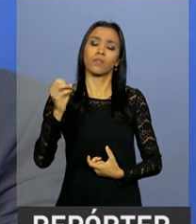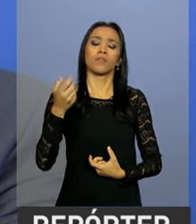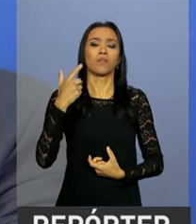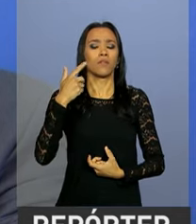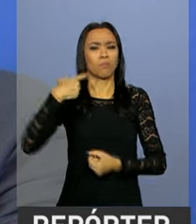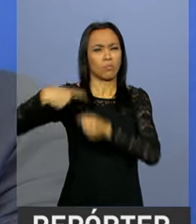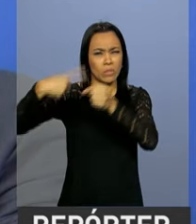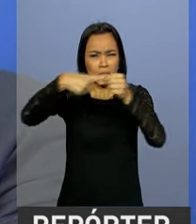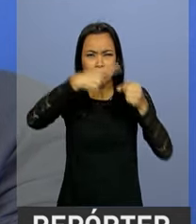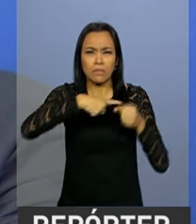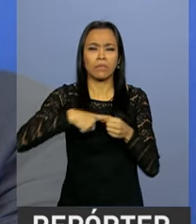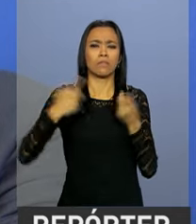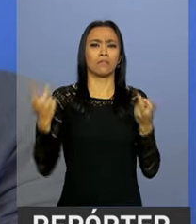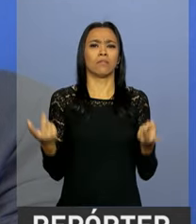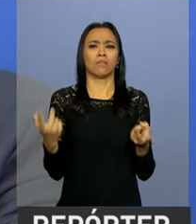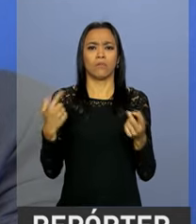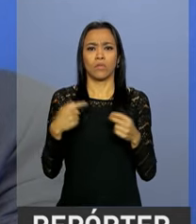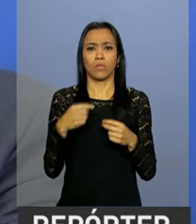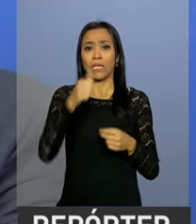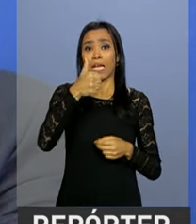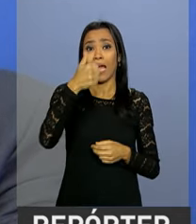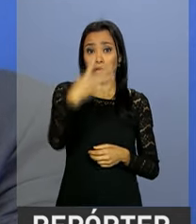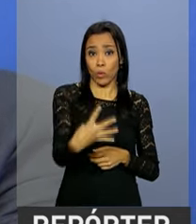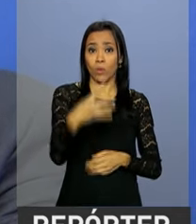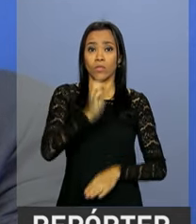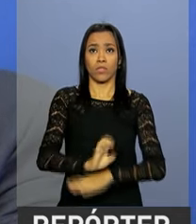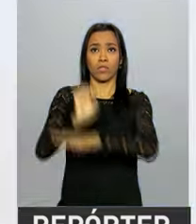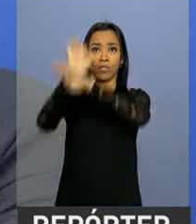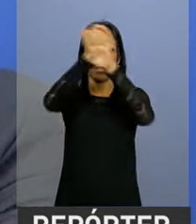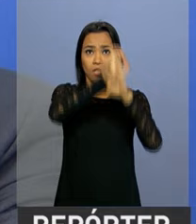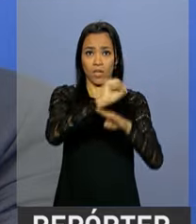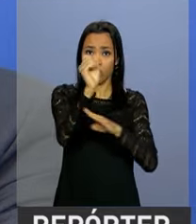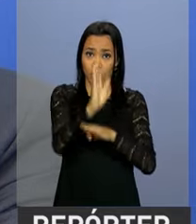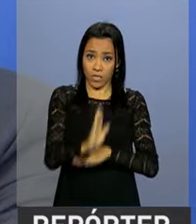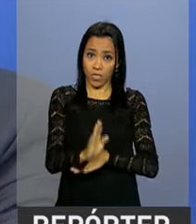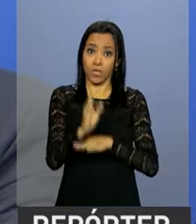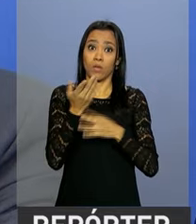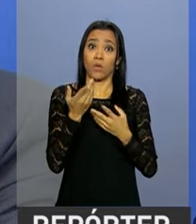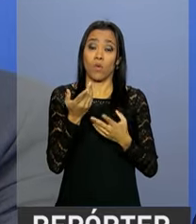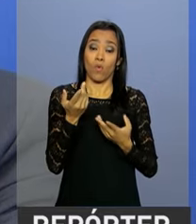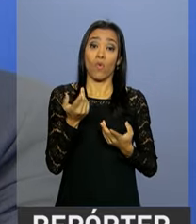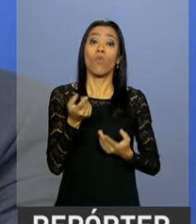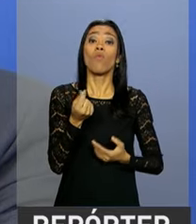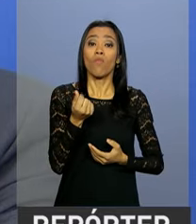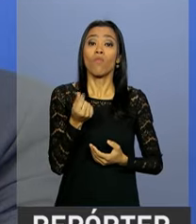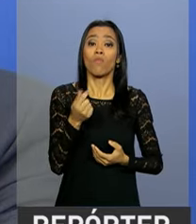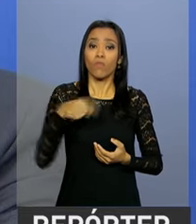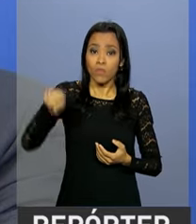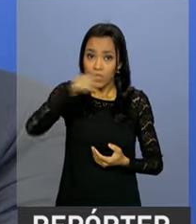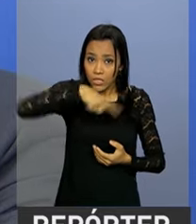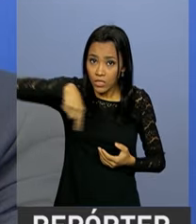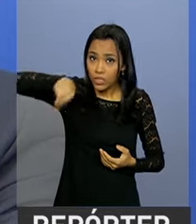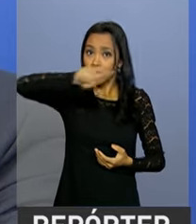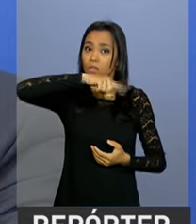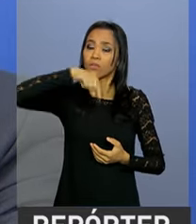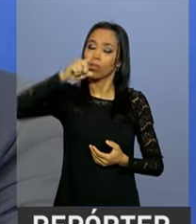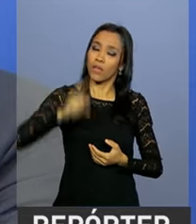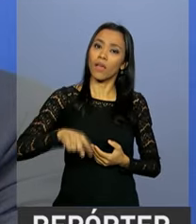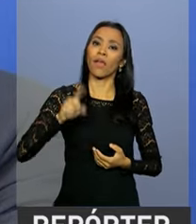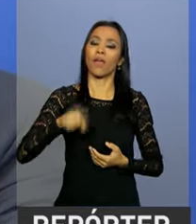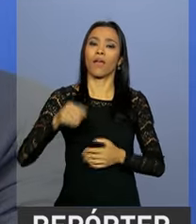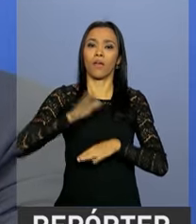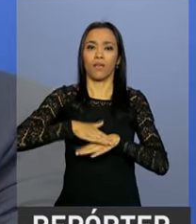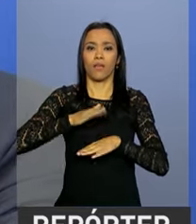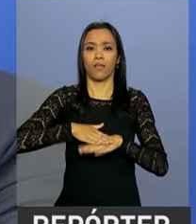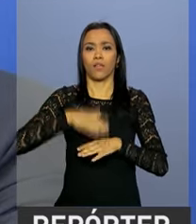não é? E em 14 estados brasileiros. O custo disso, dessa operação, que é totalmente arcada